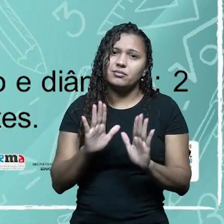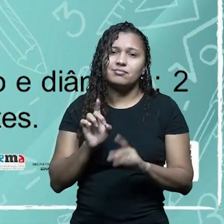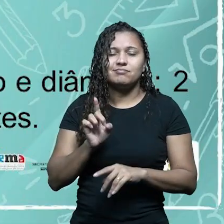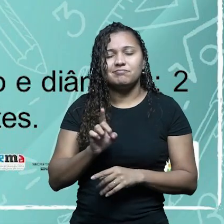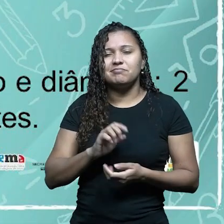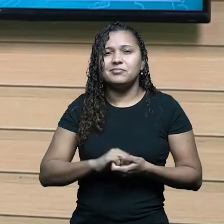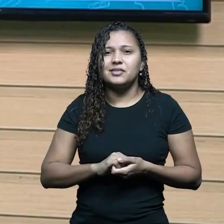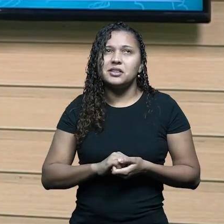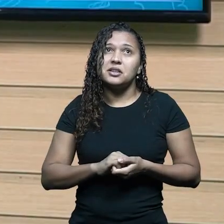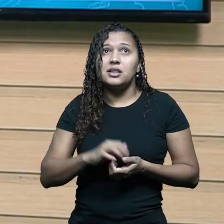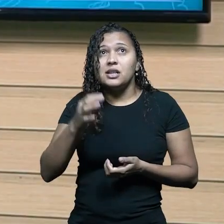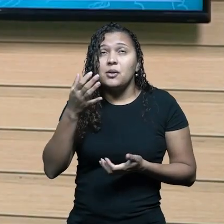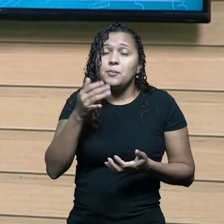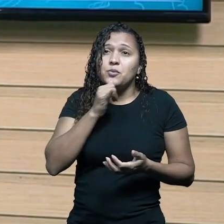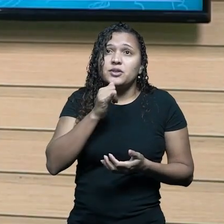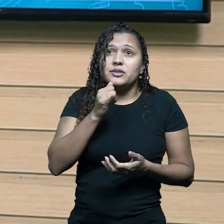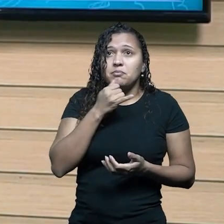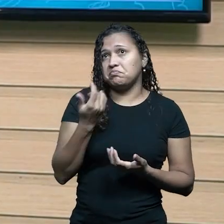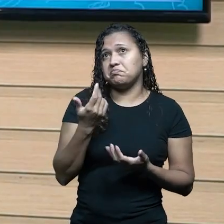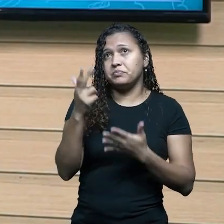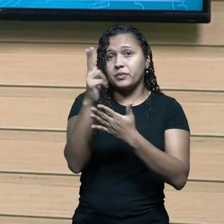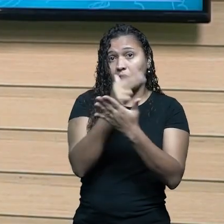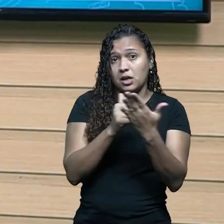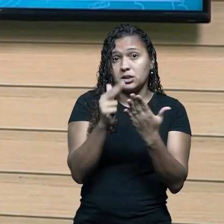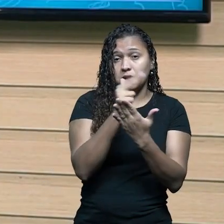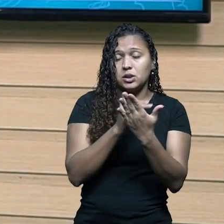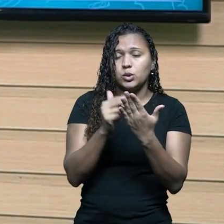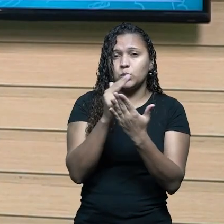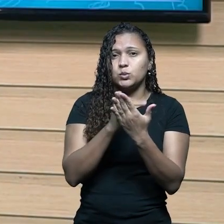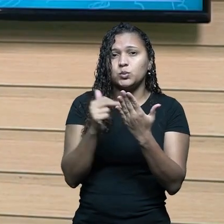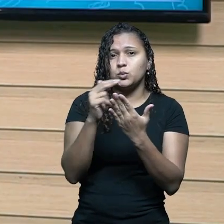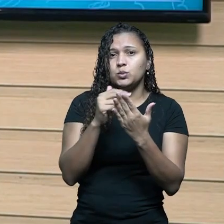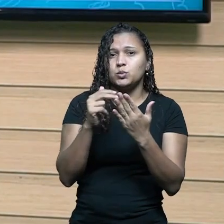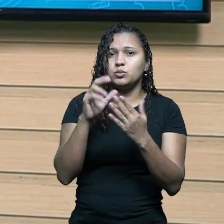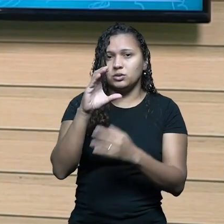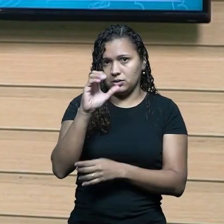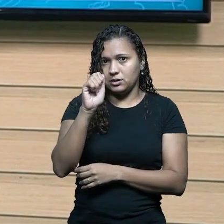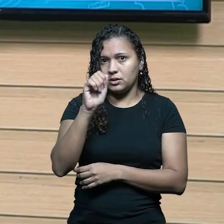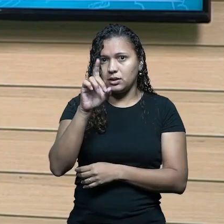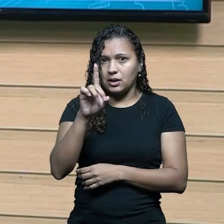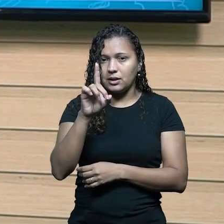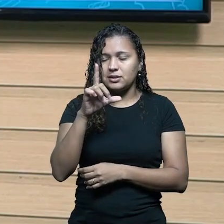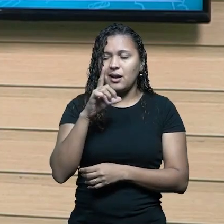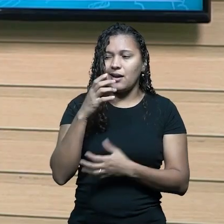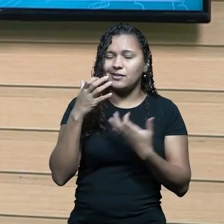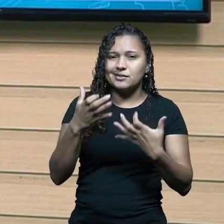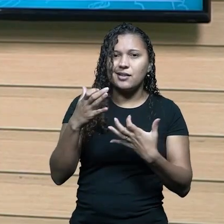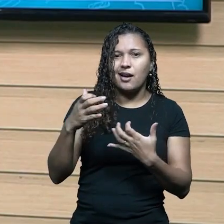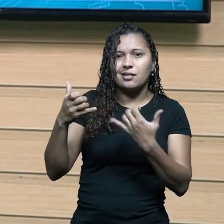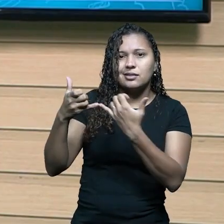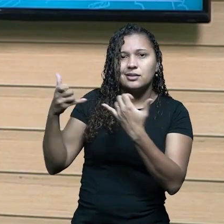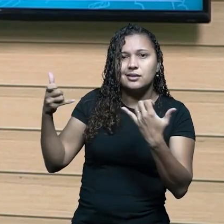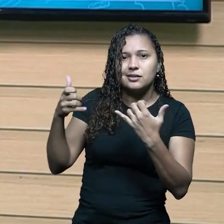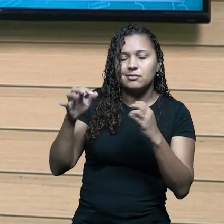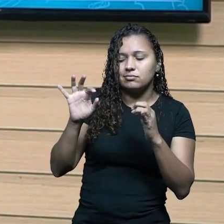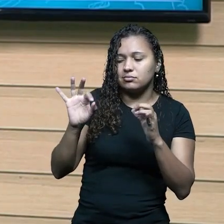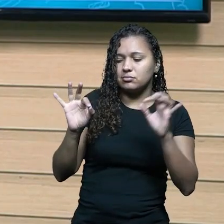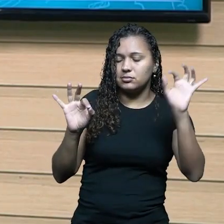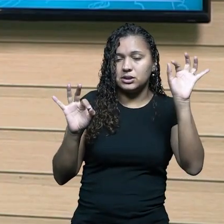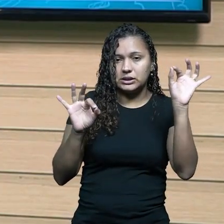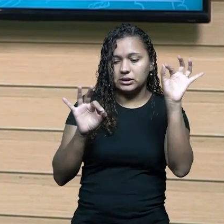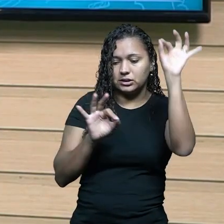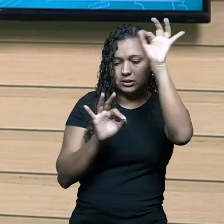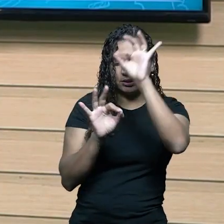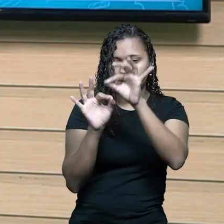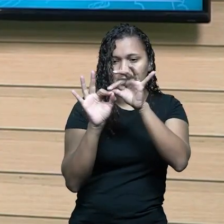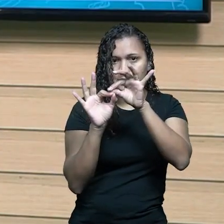aqui, de repente, você está fazendo um desenho e você quer juntar uma outra linha numa parte